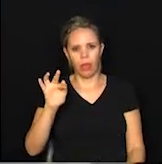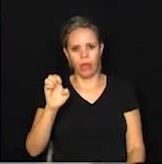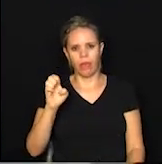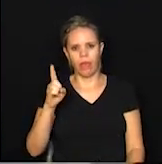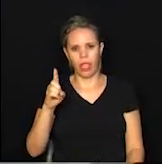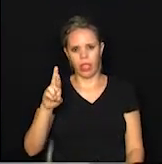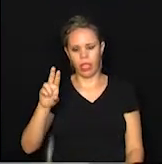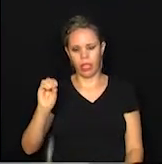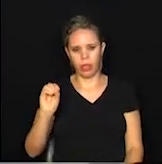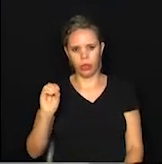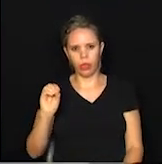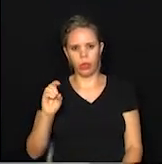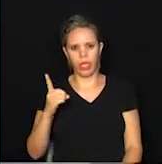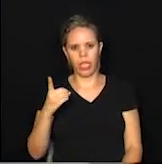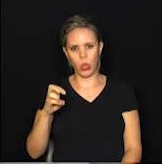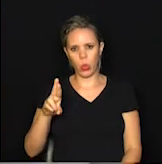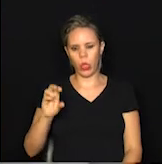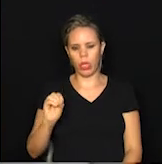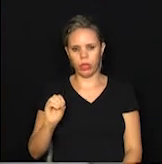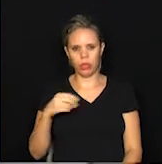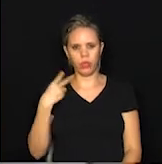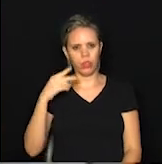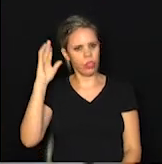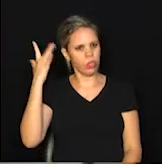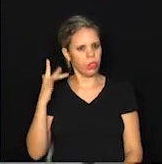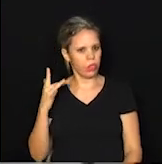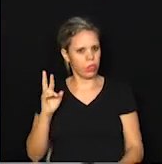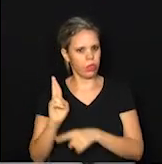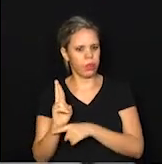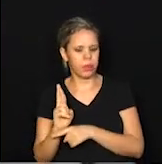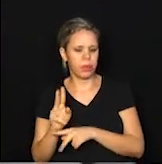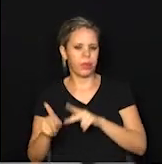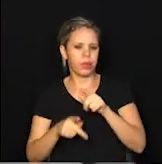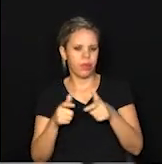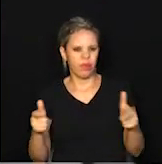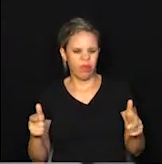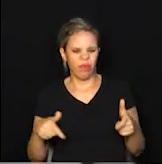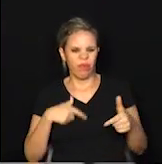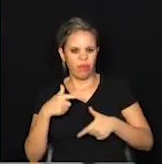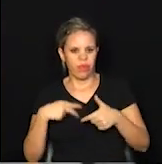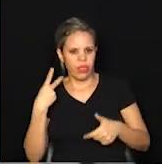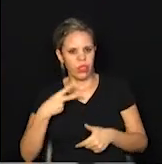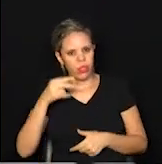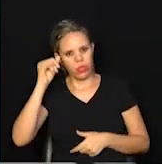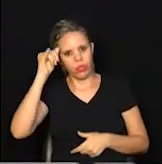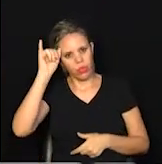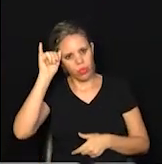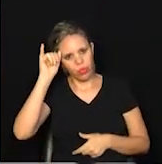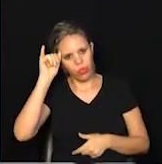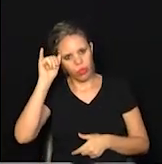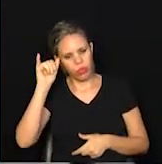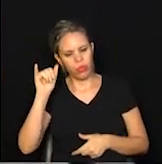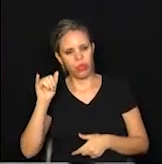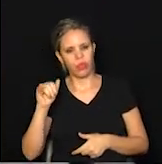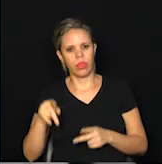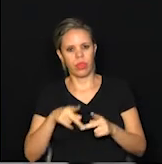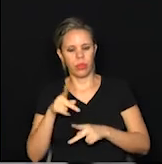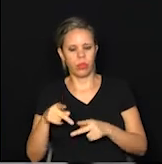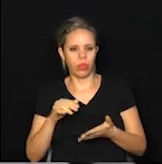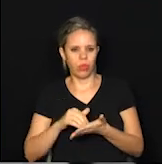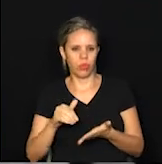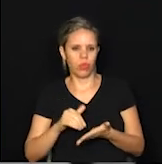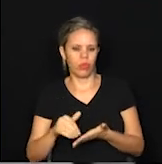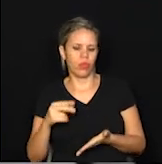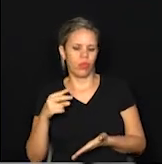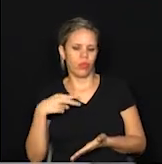o Eduardo Antonelli, vereadora Guida, a representação aqui do mandato do Paulo Búfalo, Denise, representação do vereador